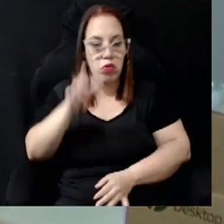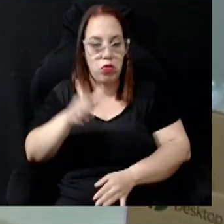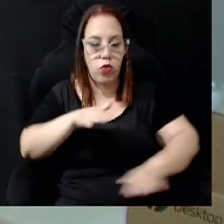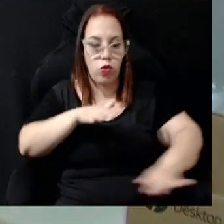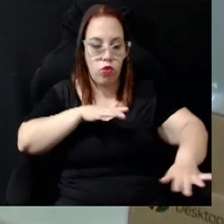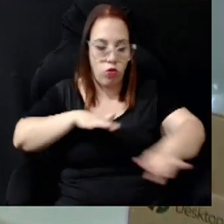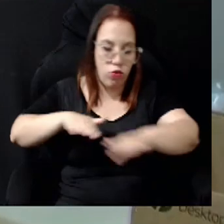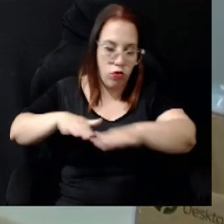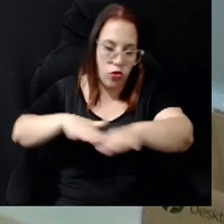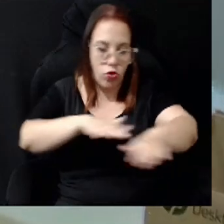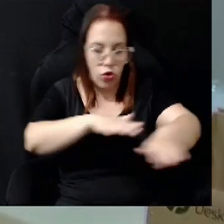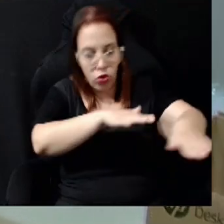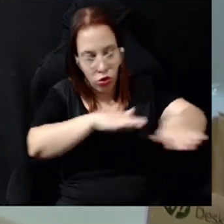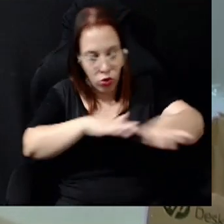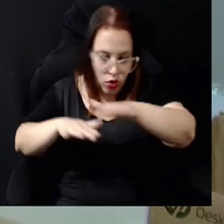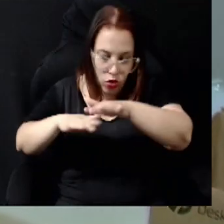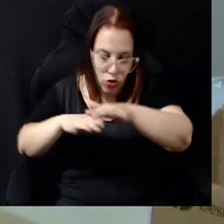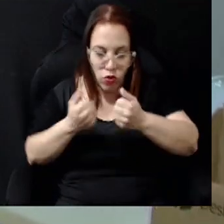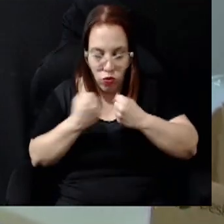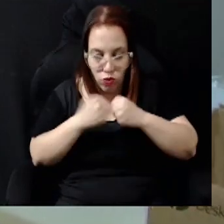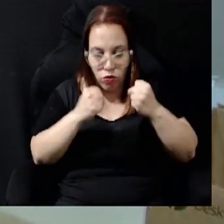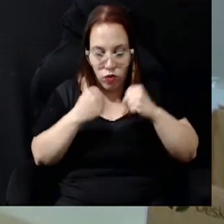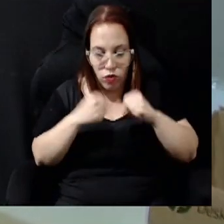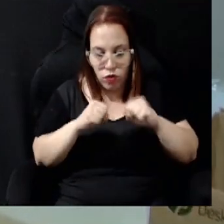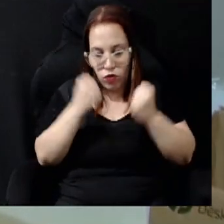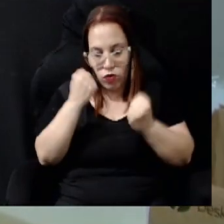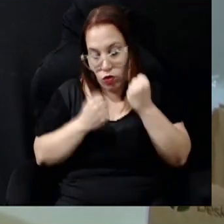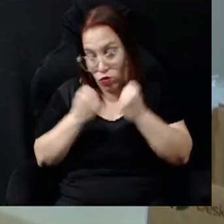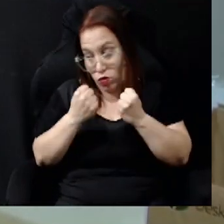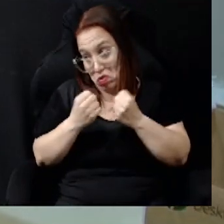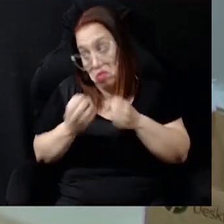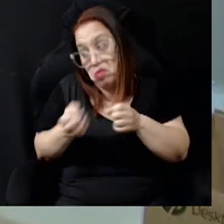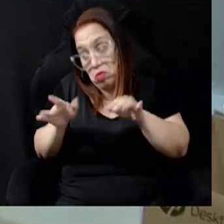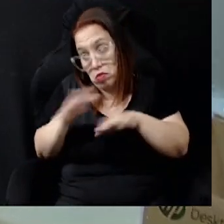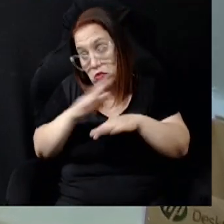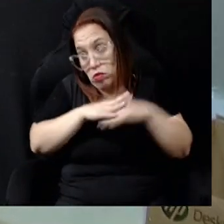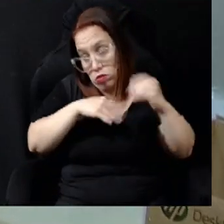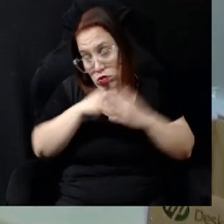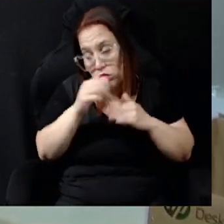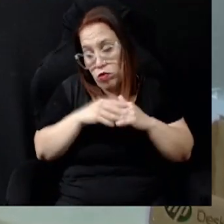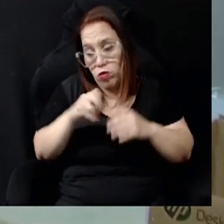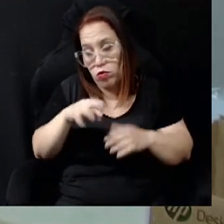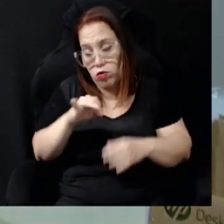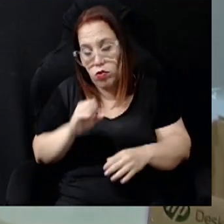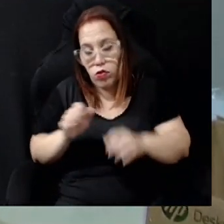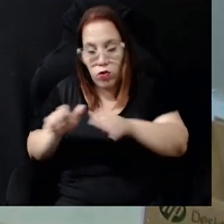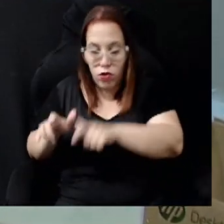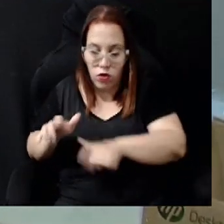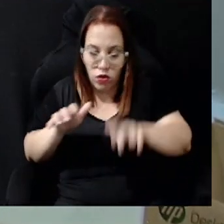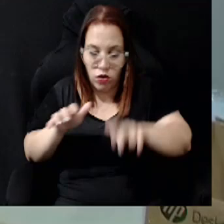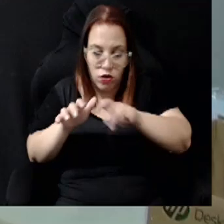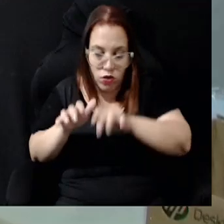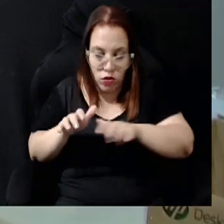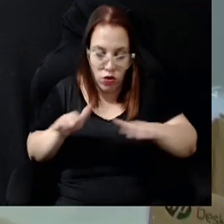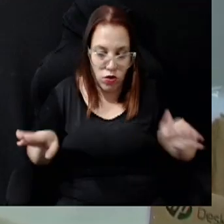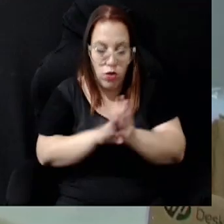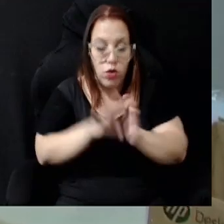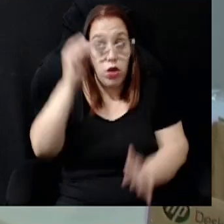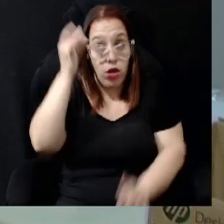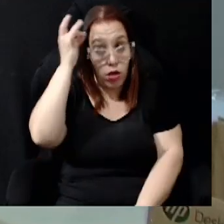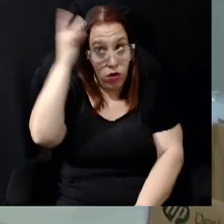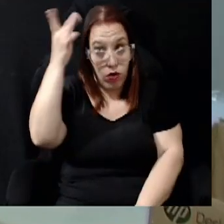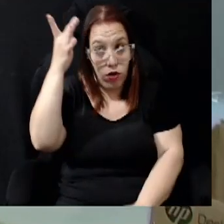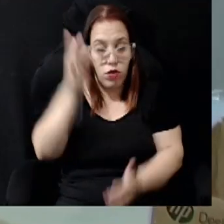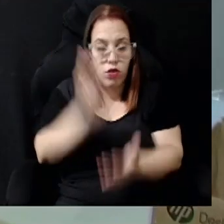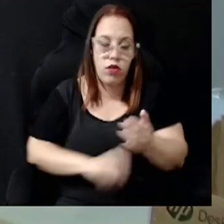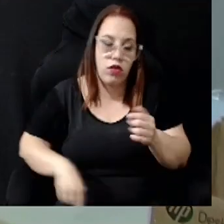que esses veículos com o material, com a mídia e com as urnas, cheguem mais facilmente aqui em cada um desses